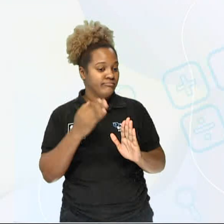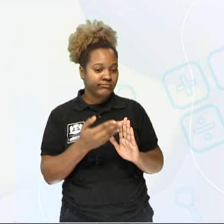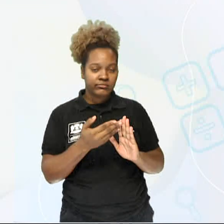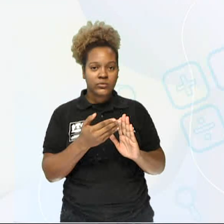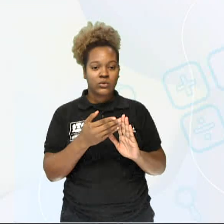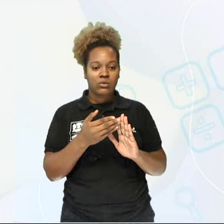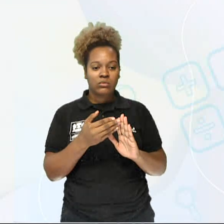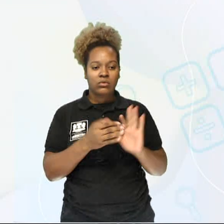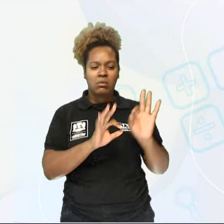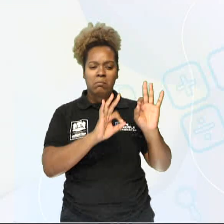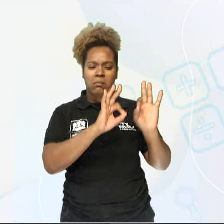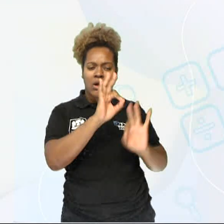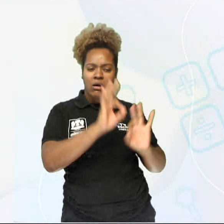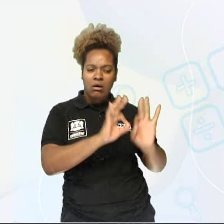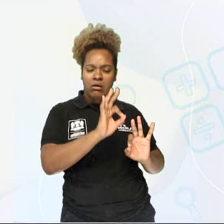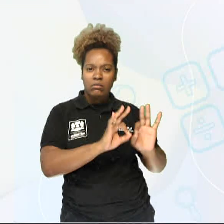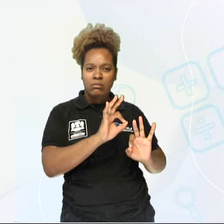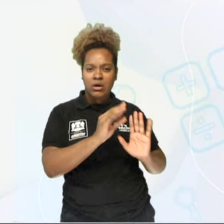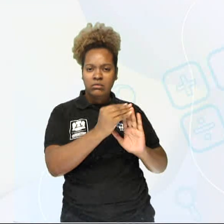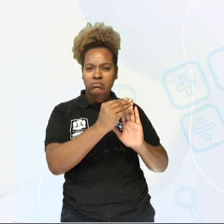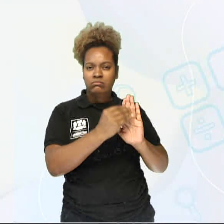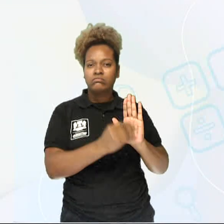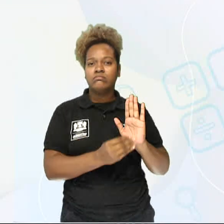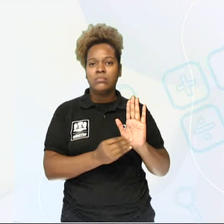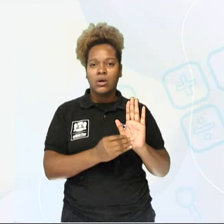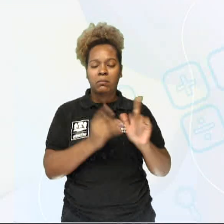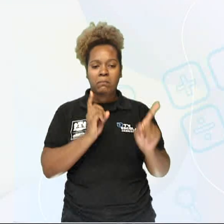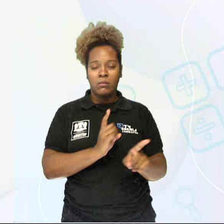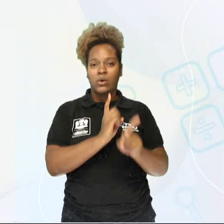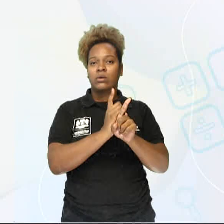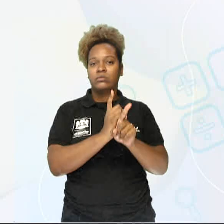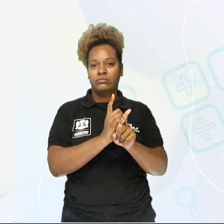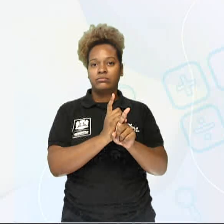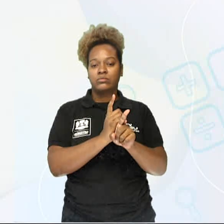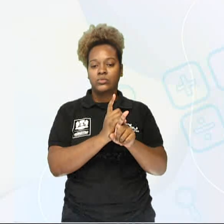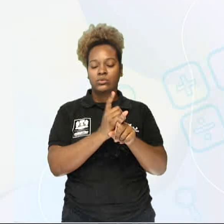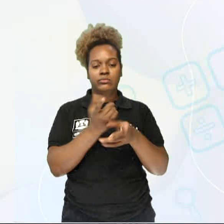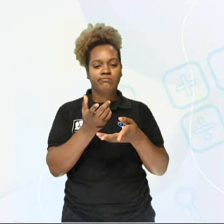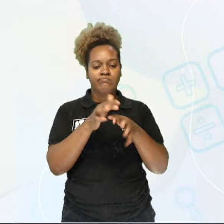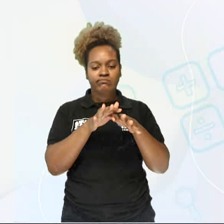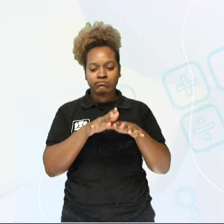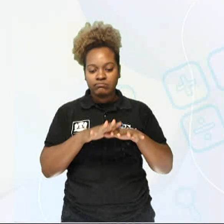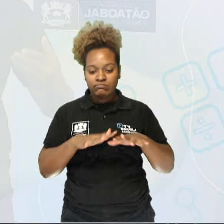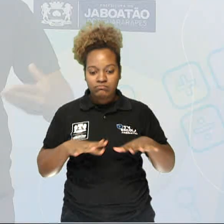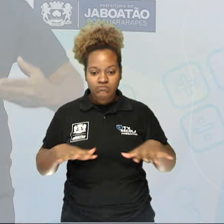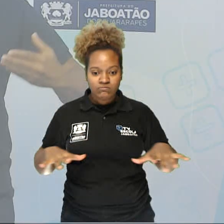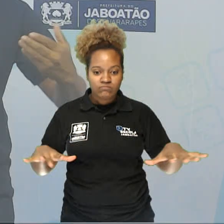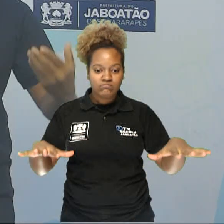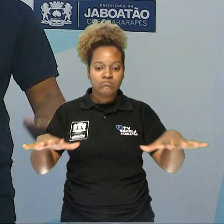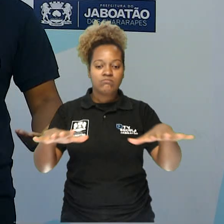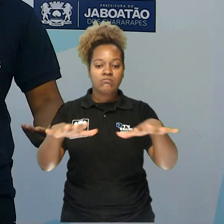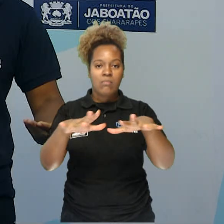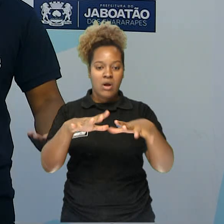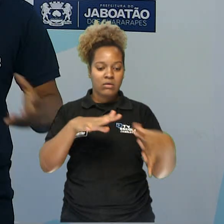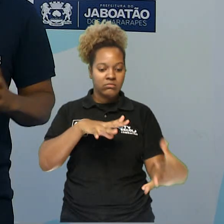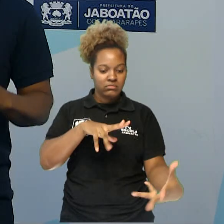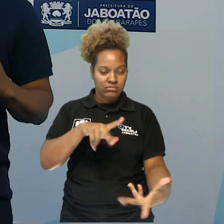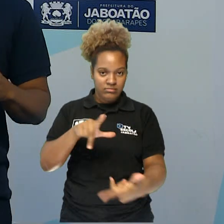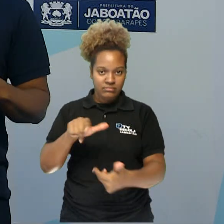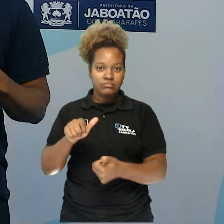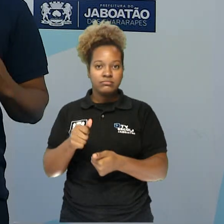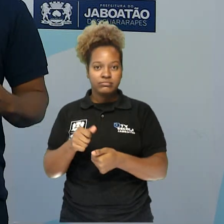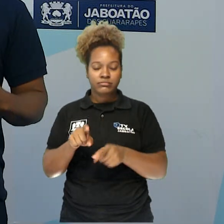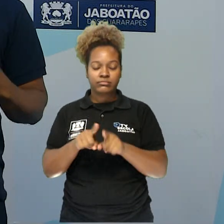sua composição. Podem ser encontrados no decorrer de toda a superfície terrestre. E